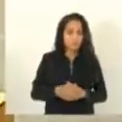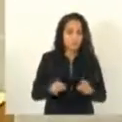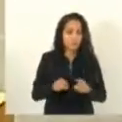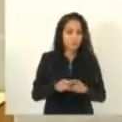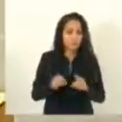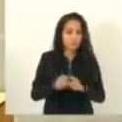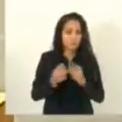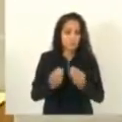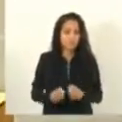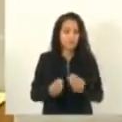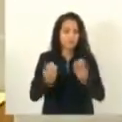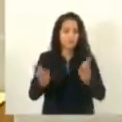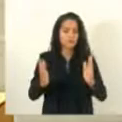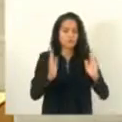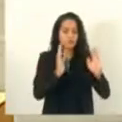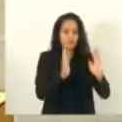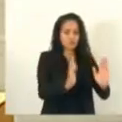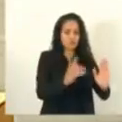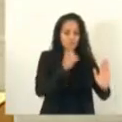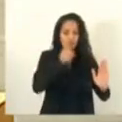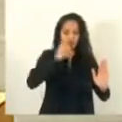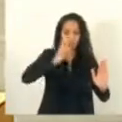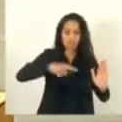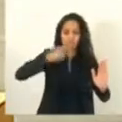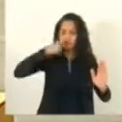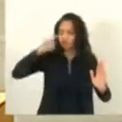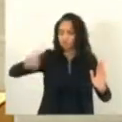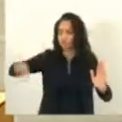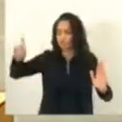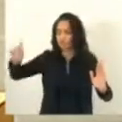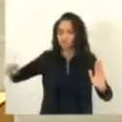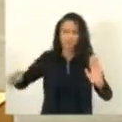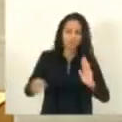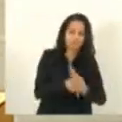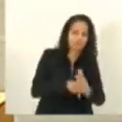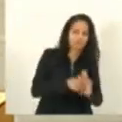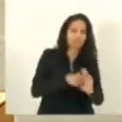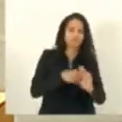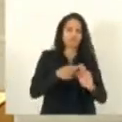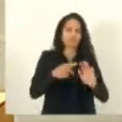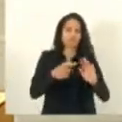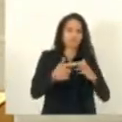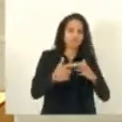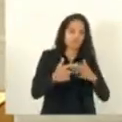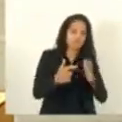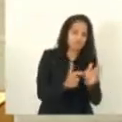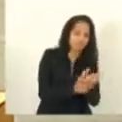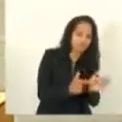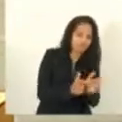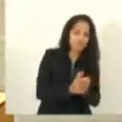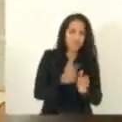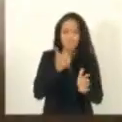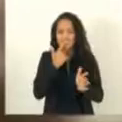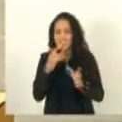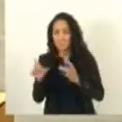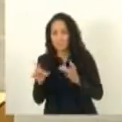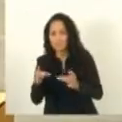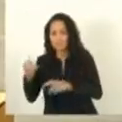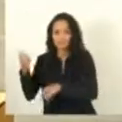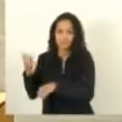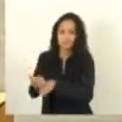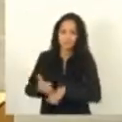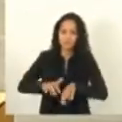coletores seletivos. Porque é claro que a gente vai dizer assim, mas tem municípios que não faz coleta seletiva. Tá, como não